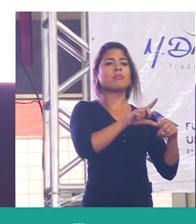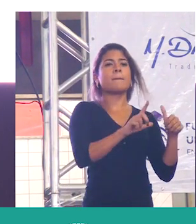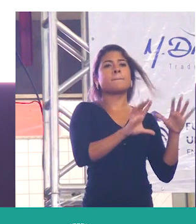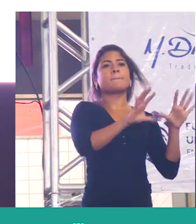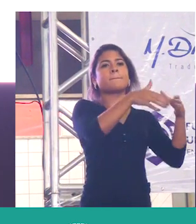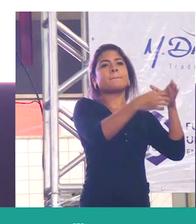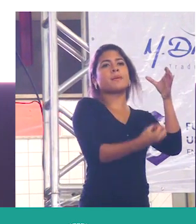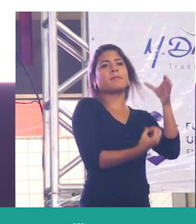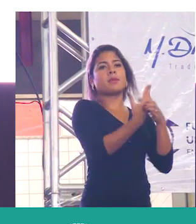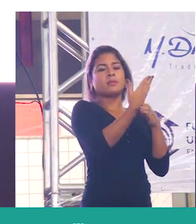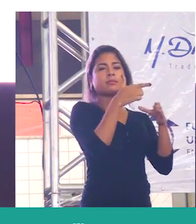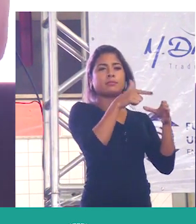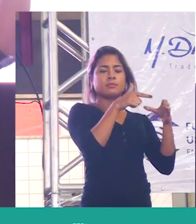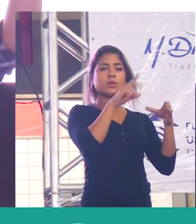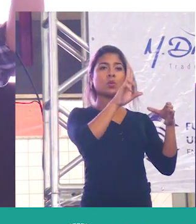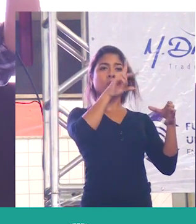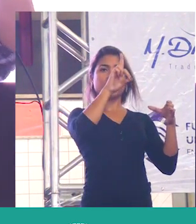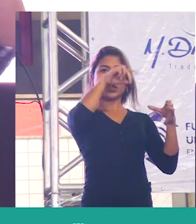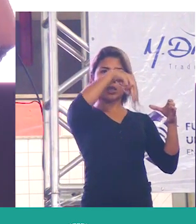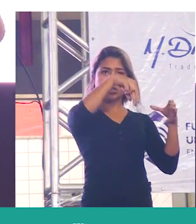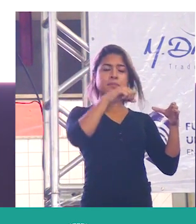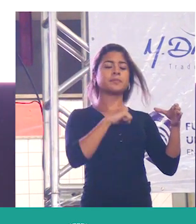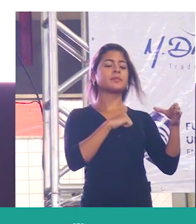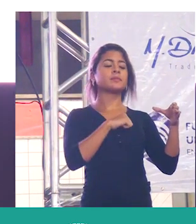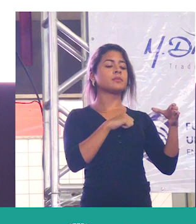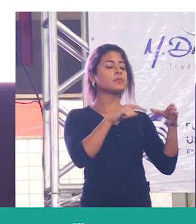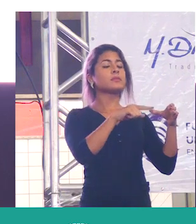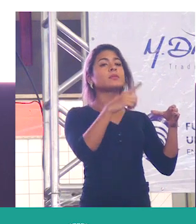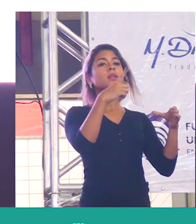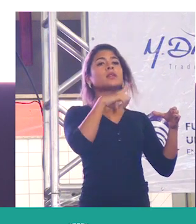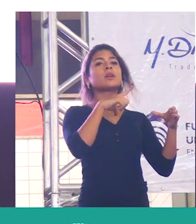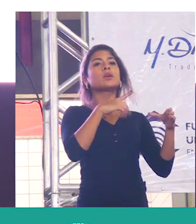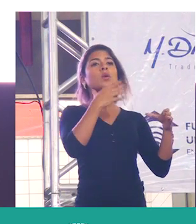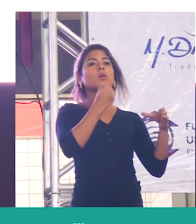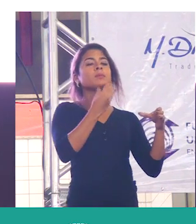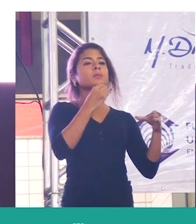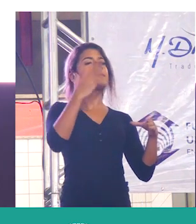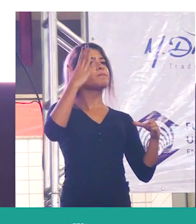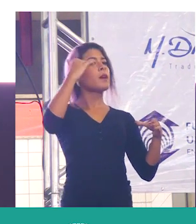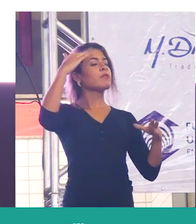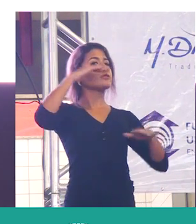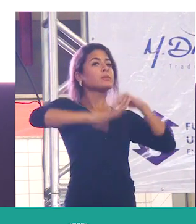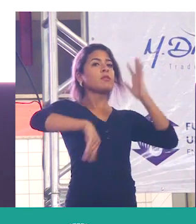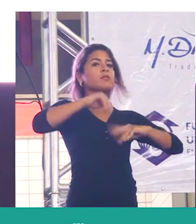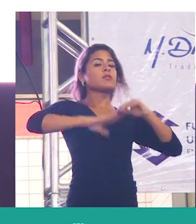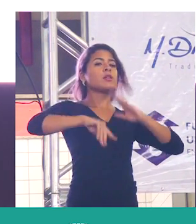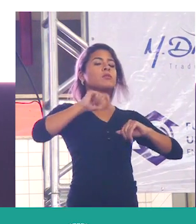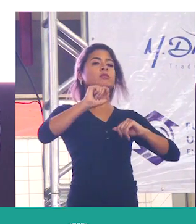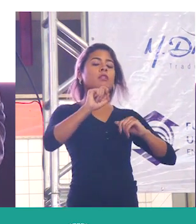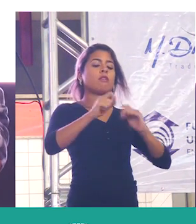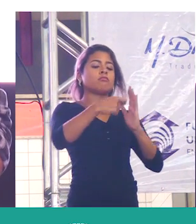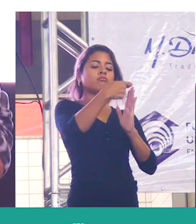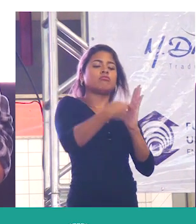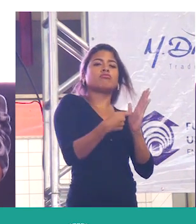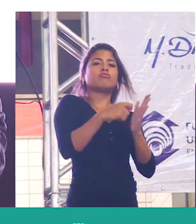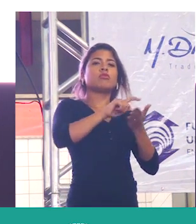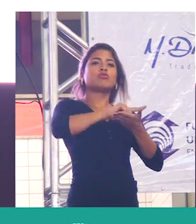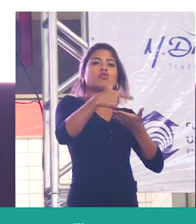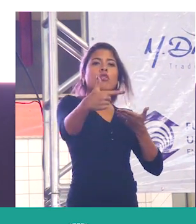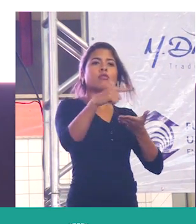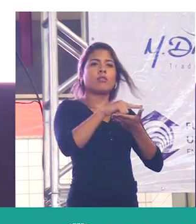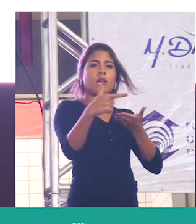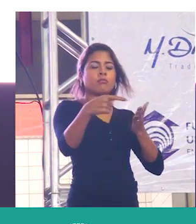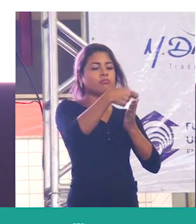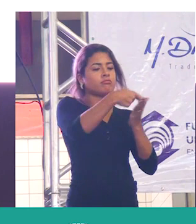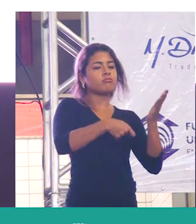pessoa de um jornalista chamado Carlos Lacerda, o seu principal líder. É outra questão